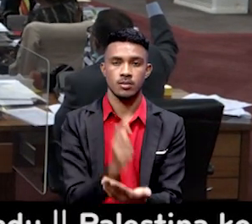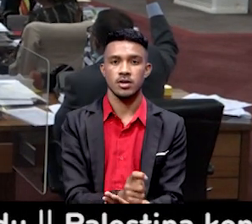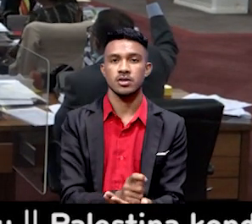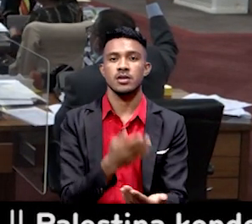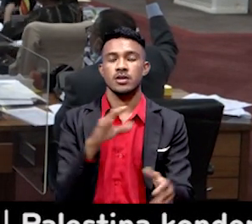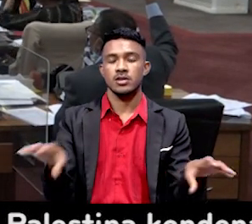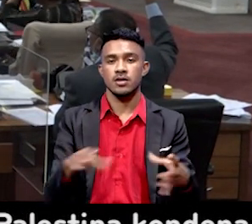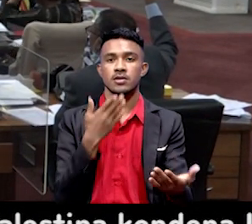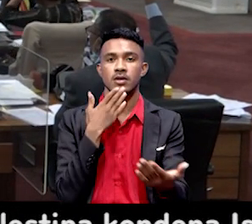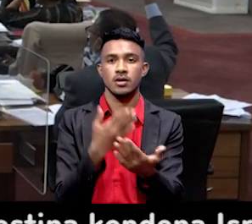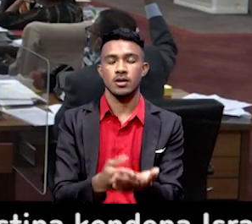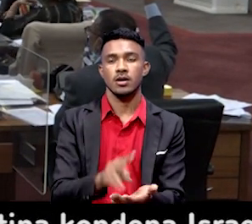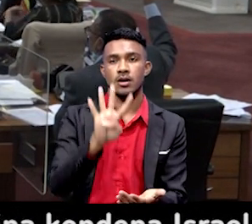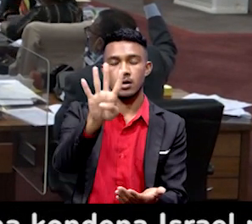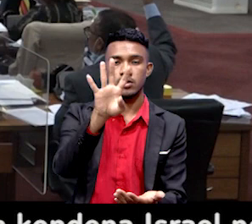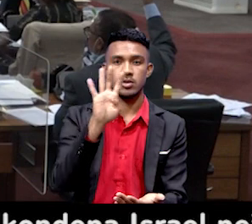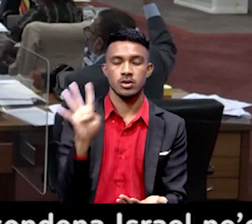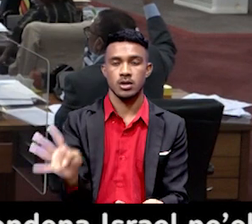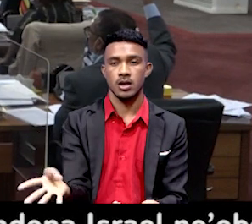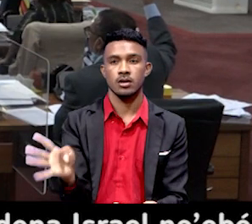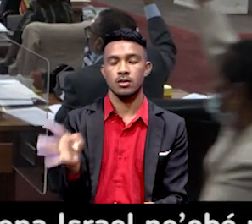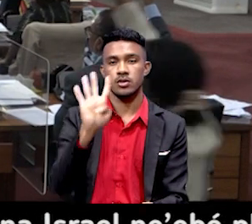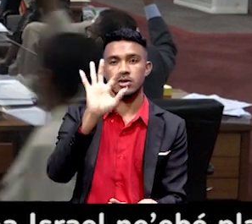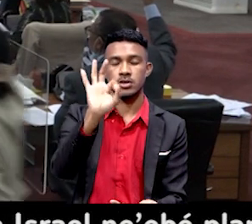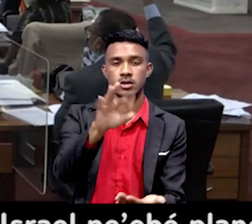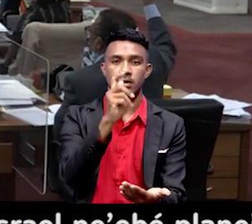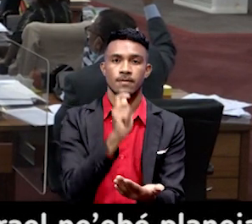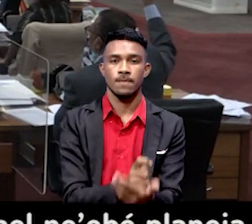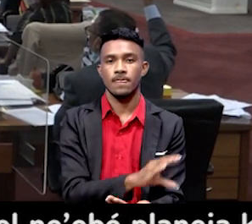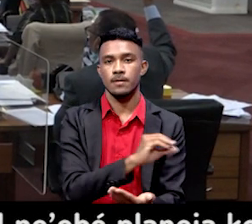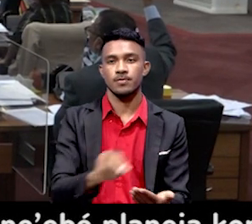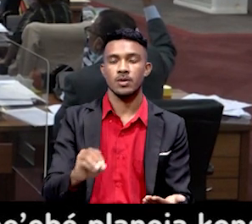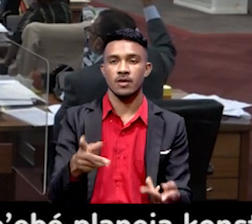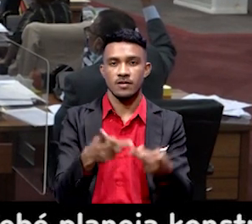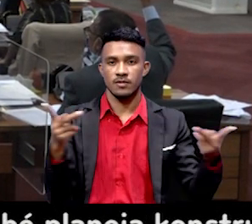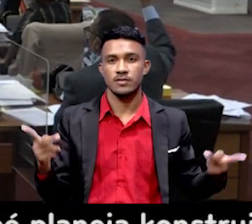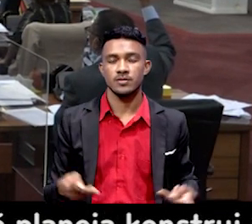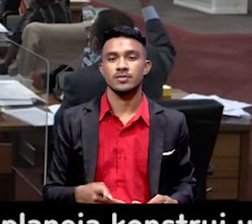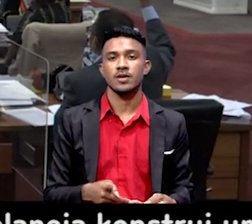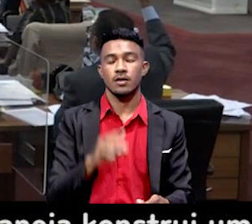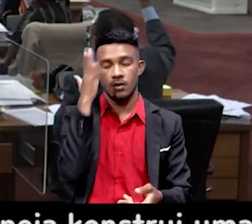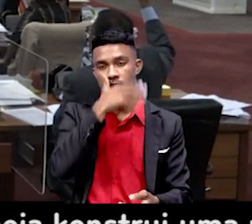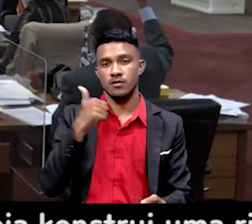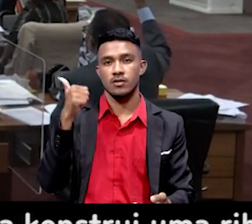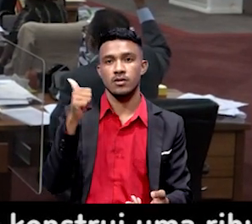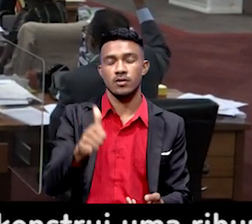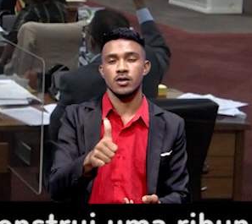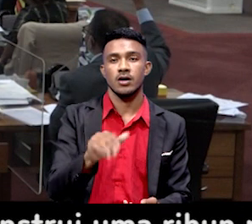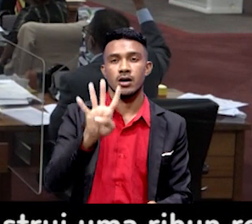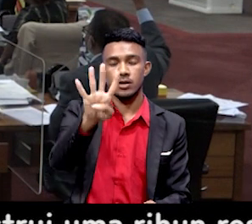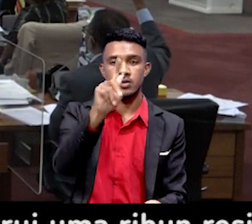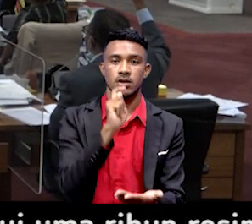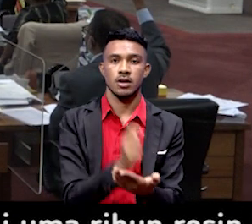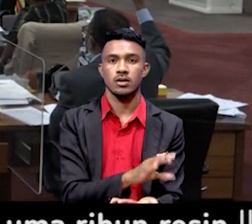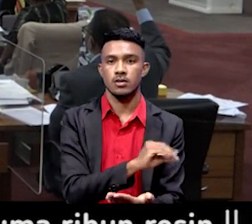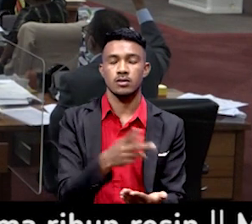serviço tocon atus hat nulu resin sia, capital desenvolvimento retan alocação tocon atus hat resin,